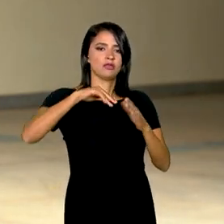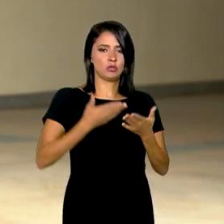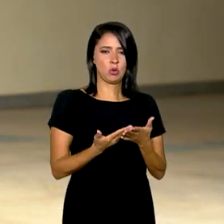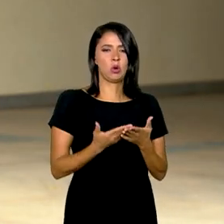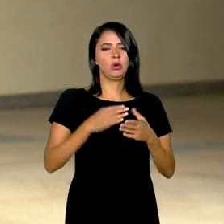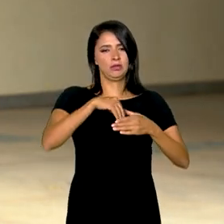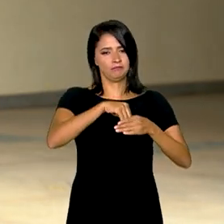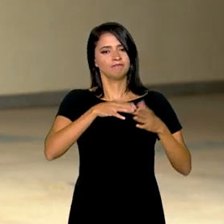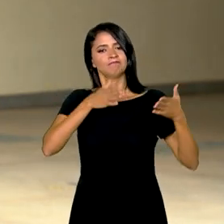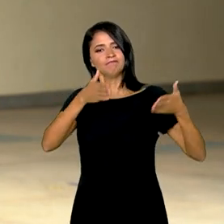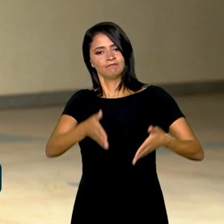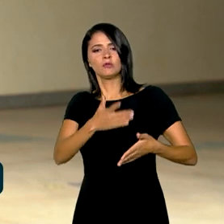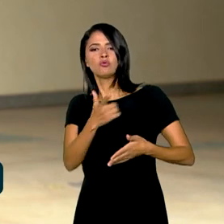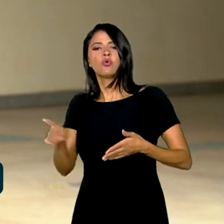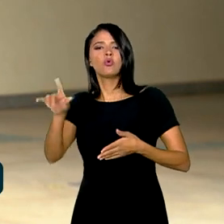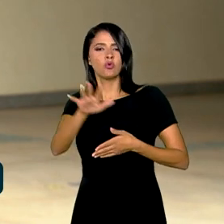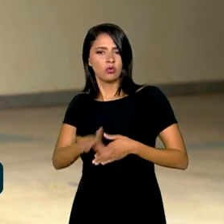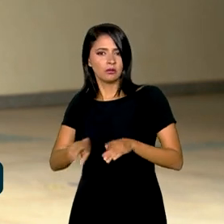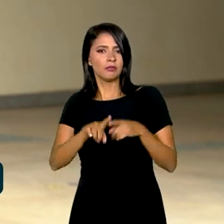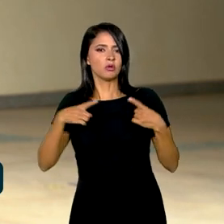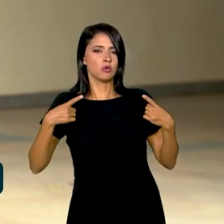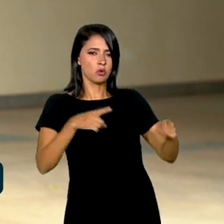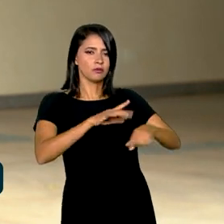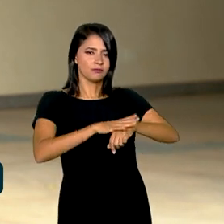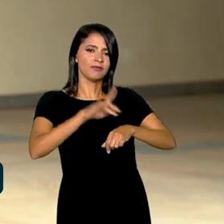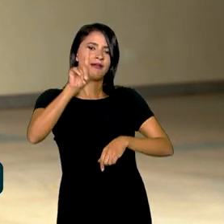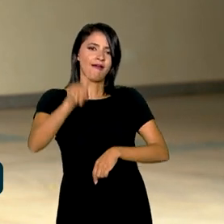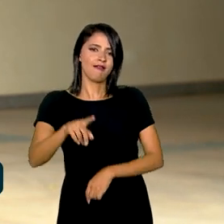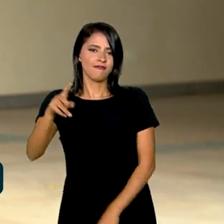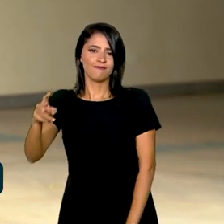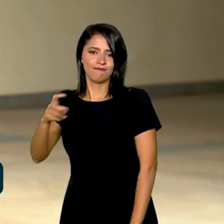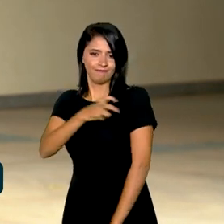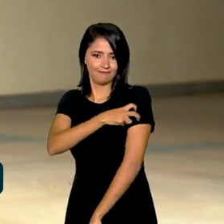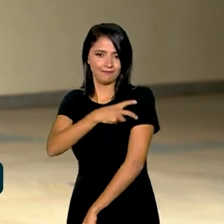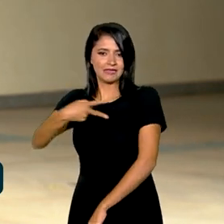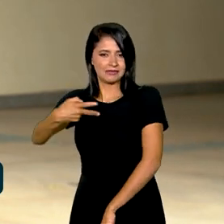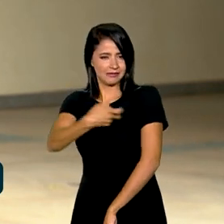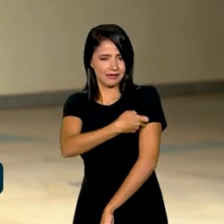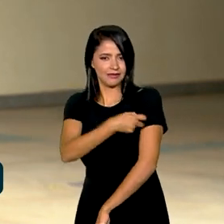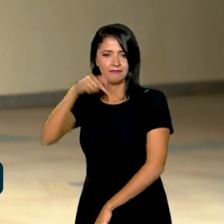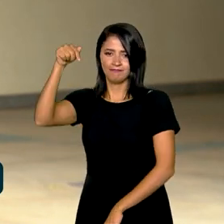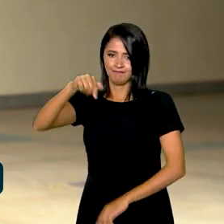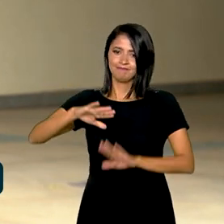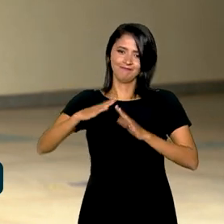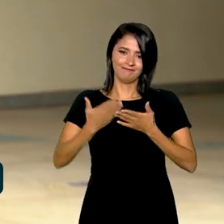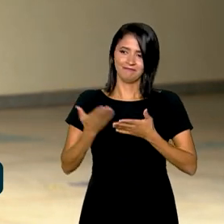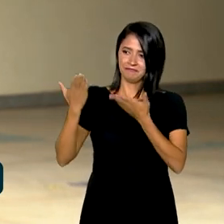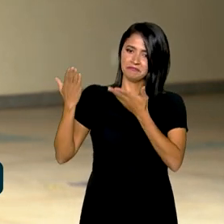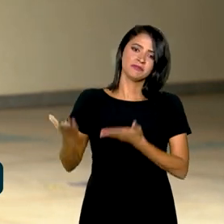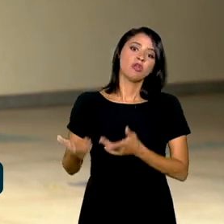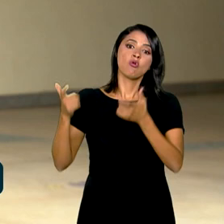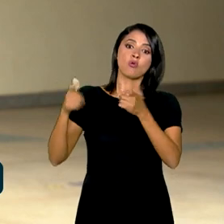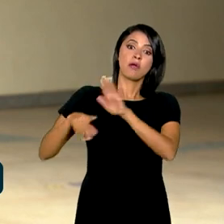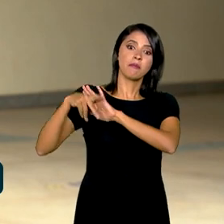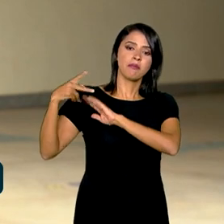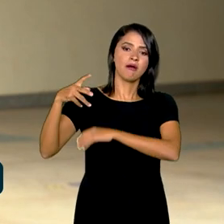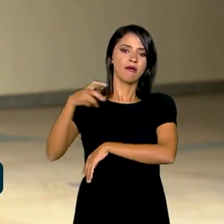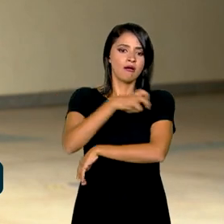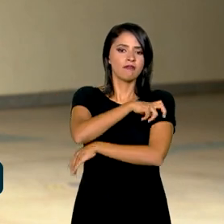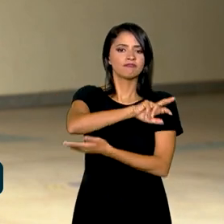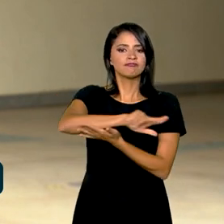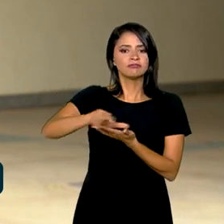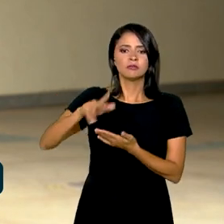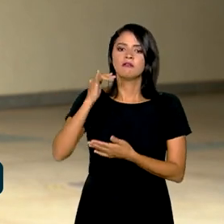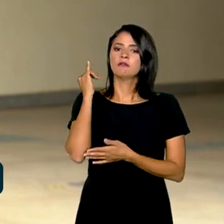uma outra frente de prevenção à doença é a vacina. Aqui nessa escola, um ponto de multivacinação reforça